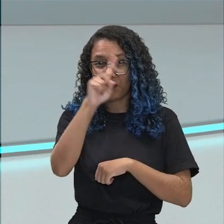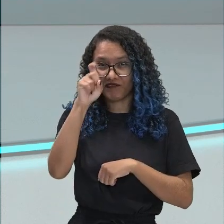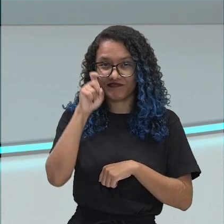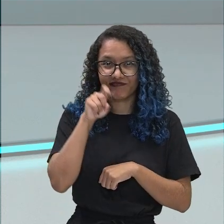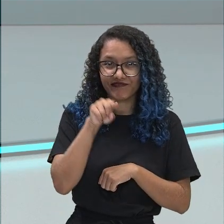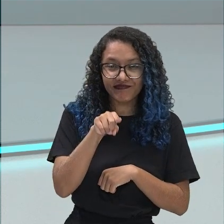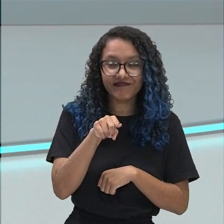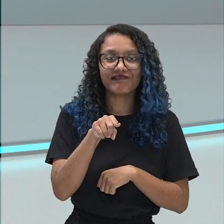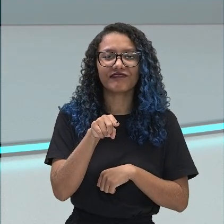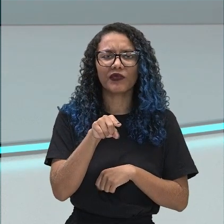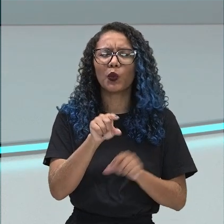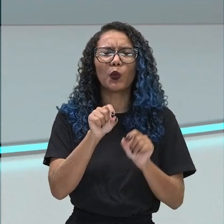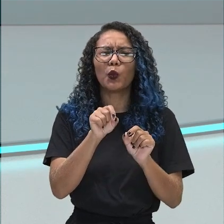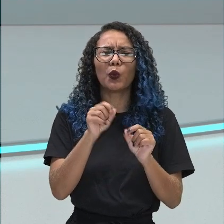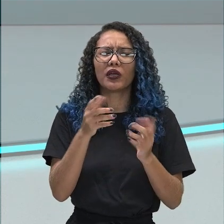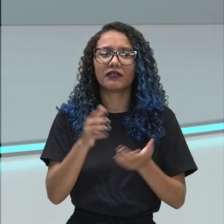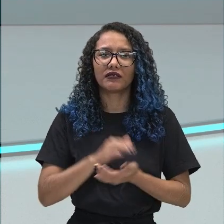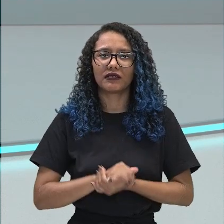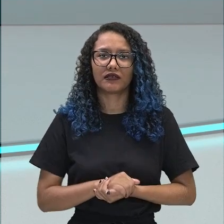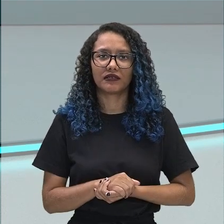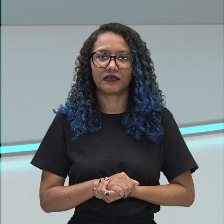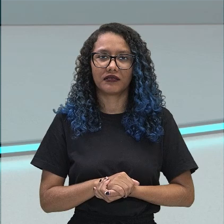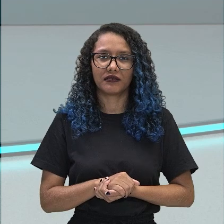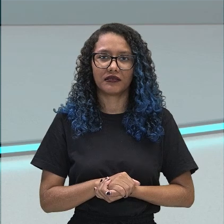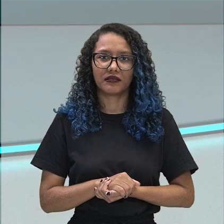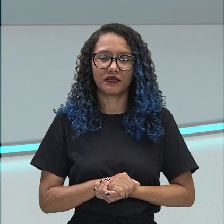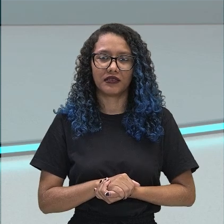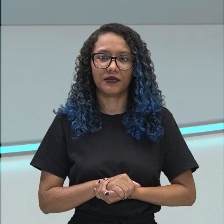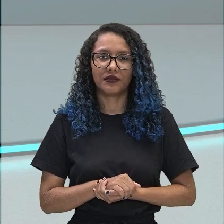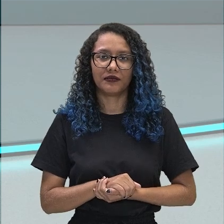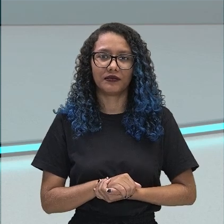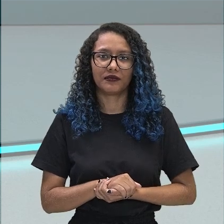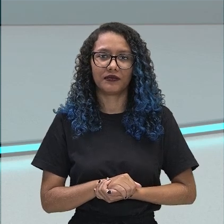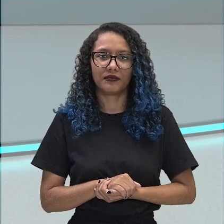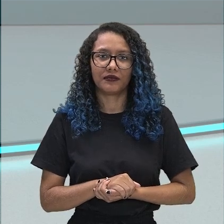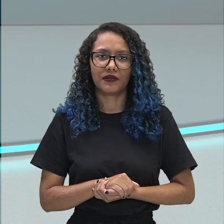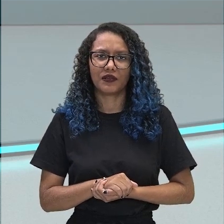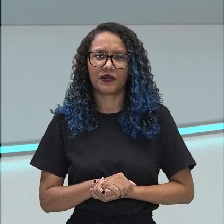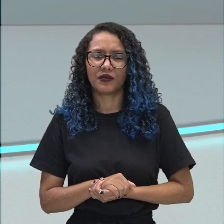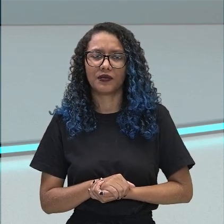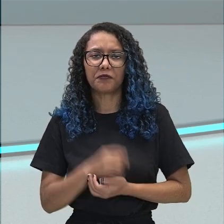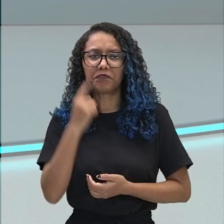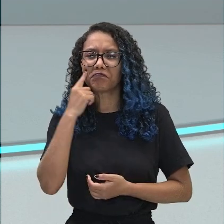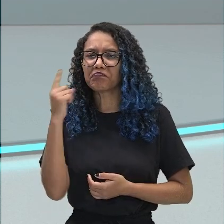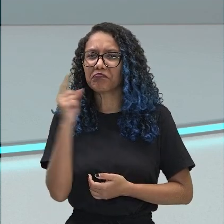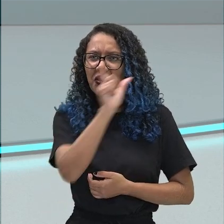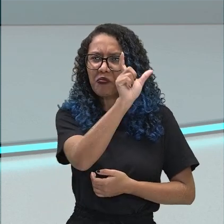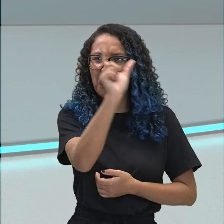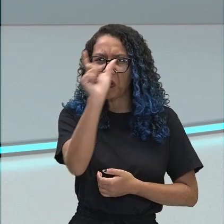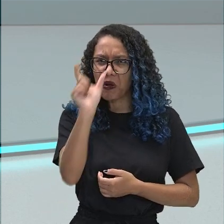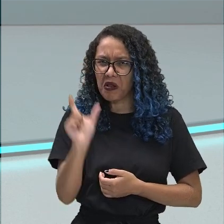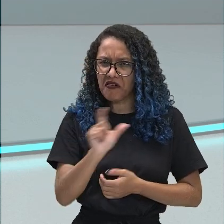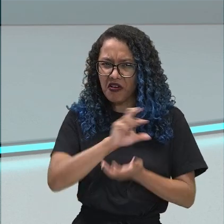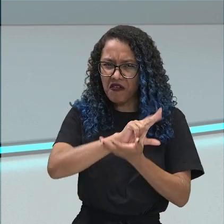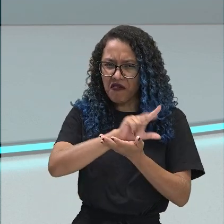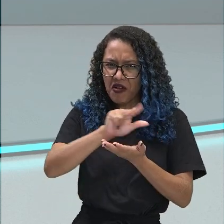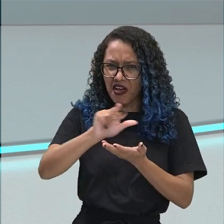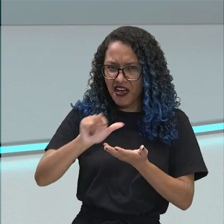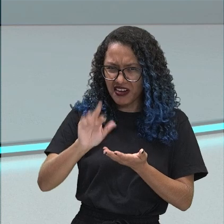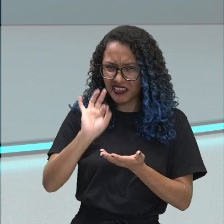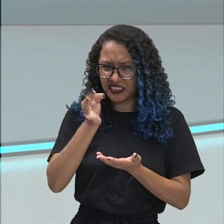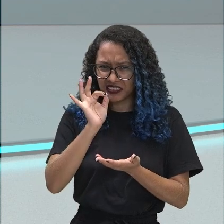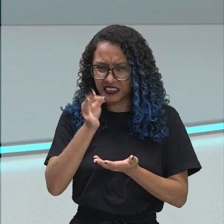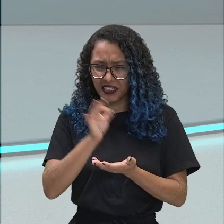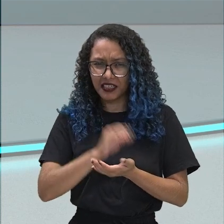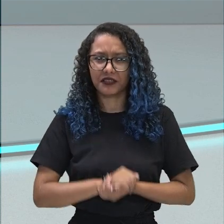interrogativos. Quem? Como? Quando? Por quê? Donde? Que? Isso mesmo. E